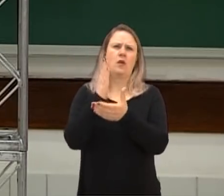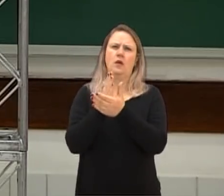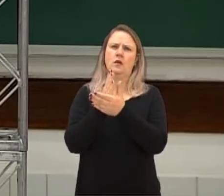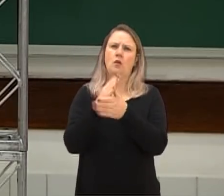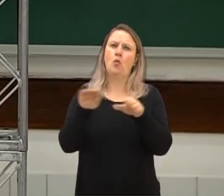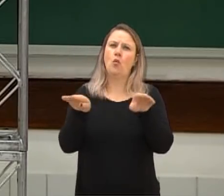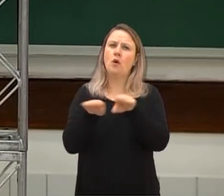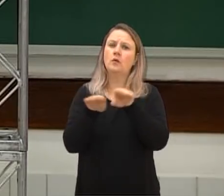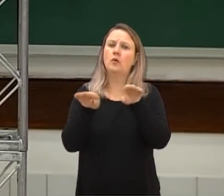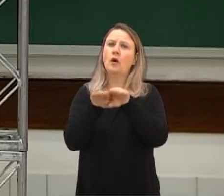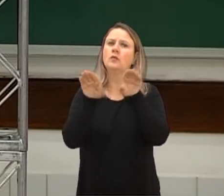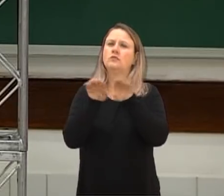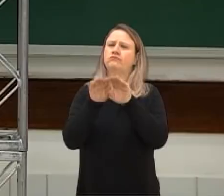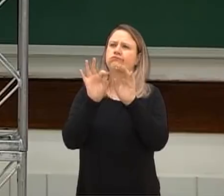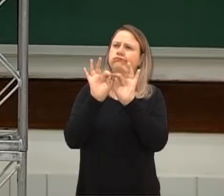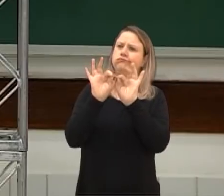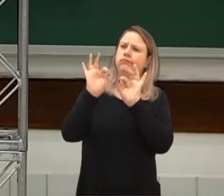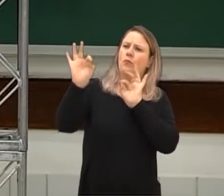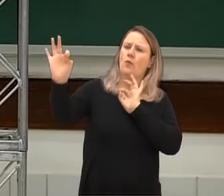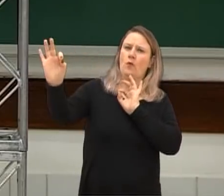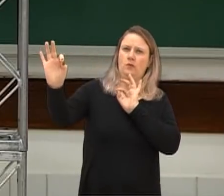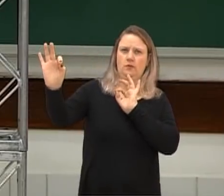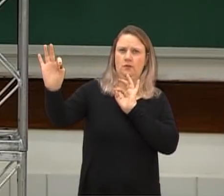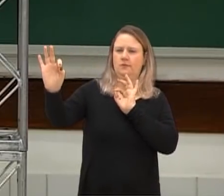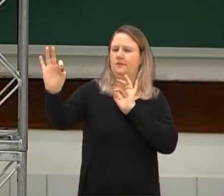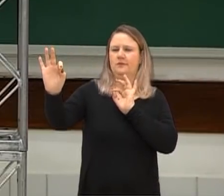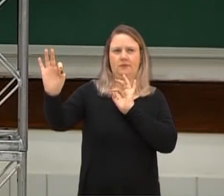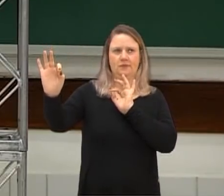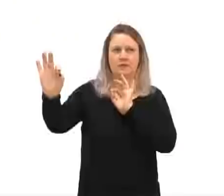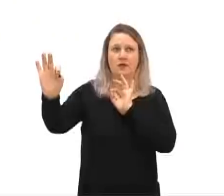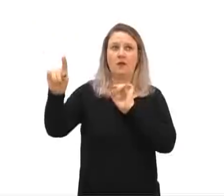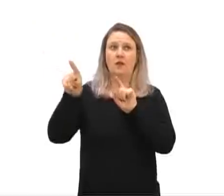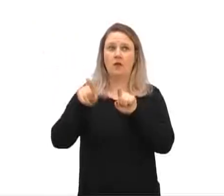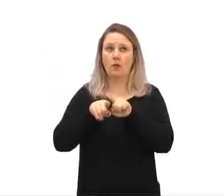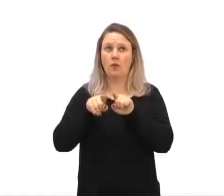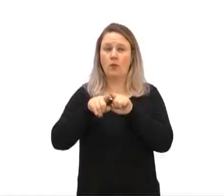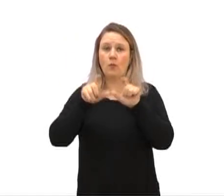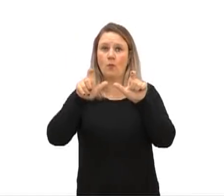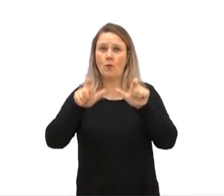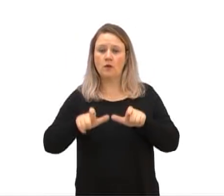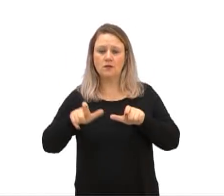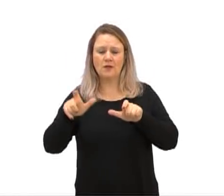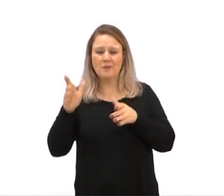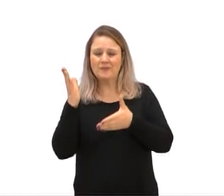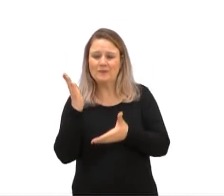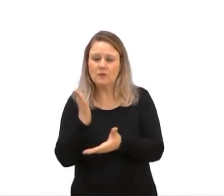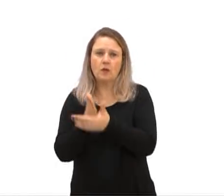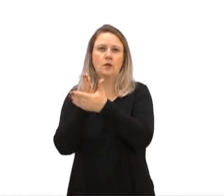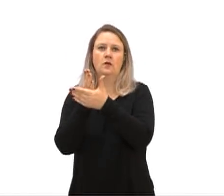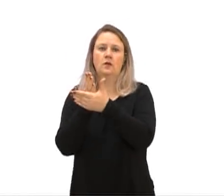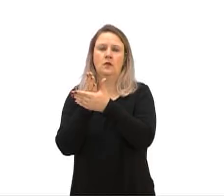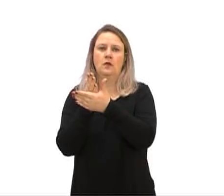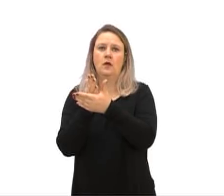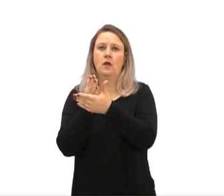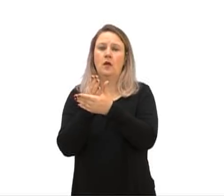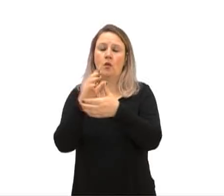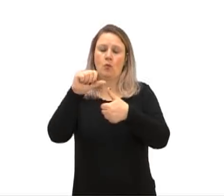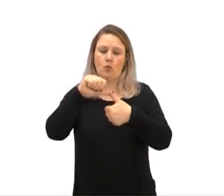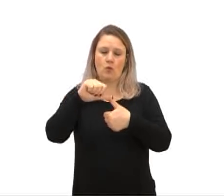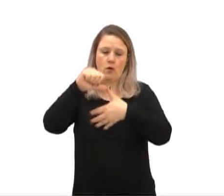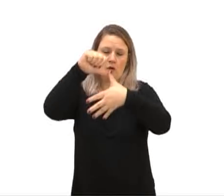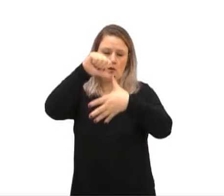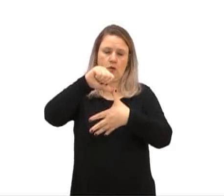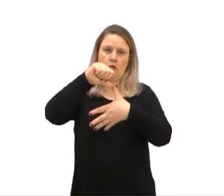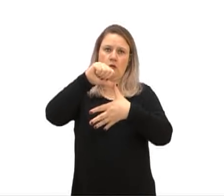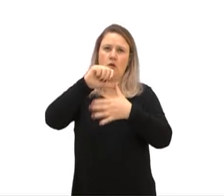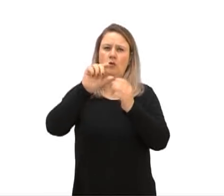do contato das demais placas próximas dele lá. O Brasil está localizado no meio da placa tectônica sul-americana, longe